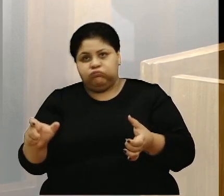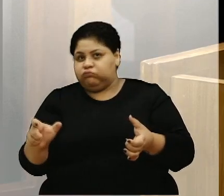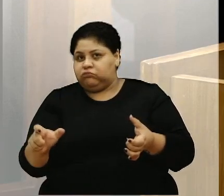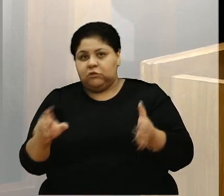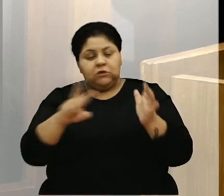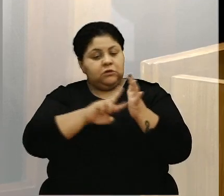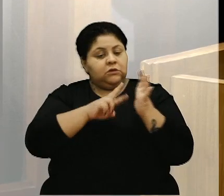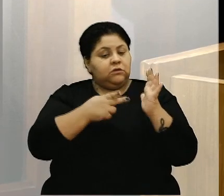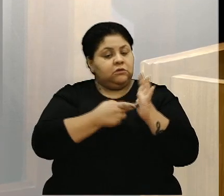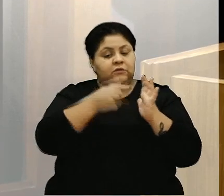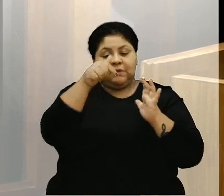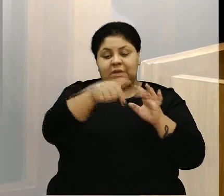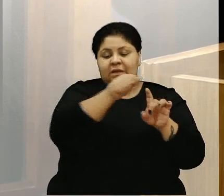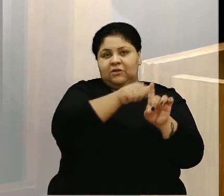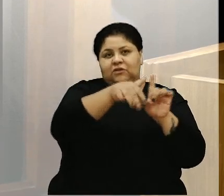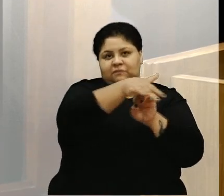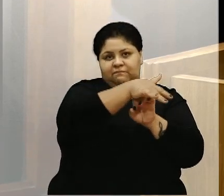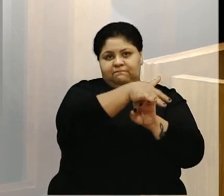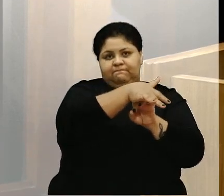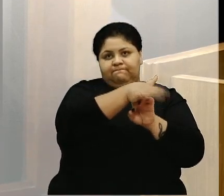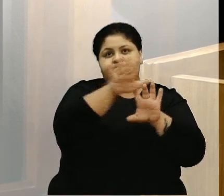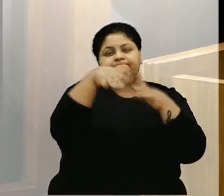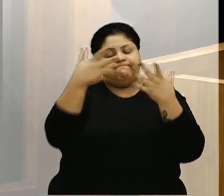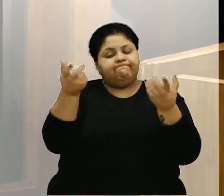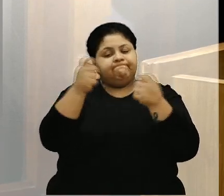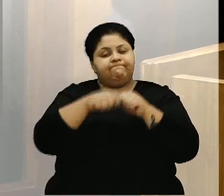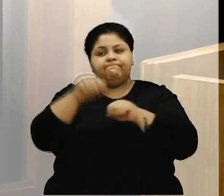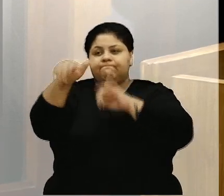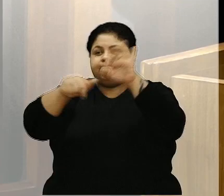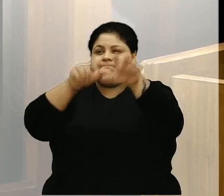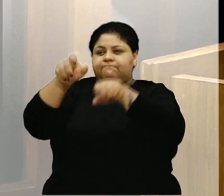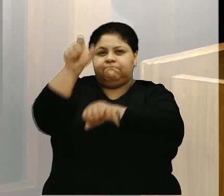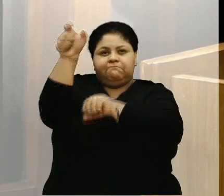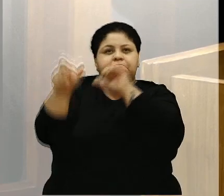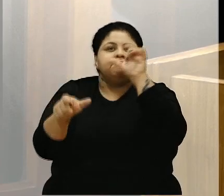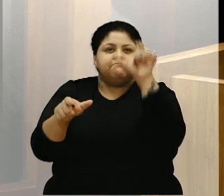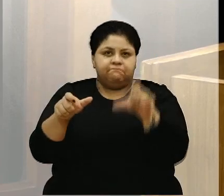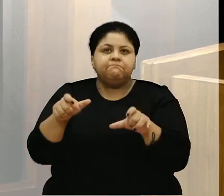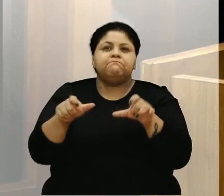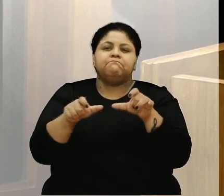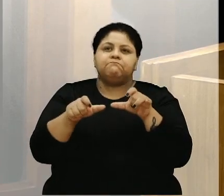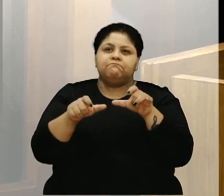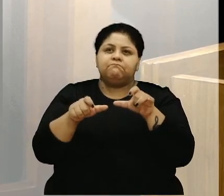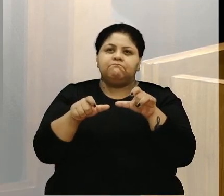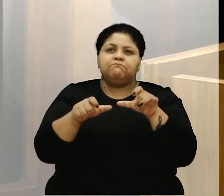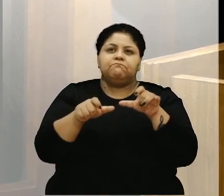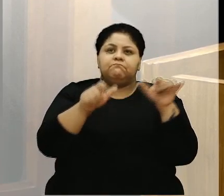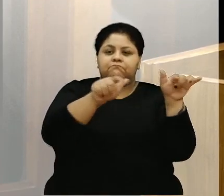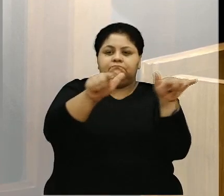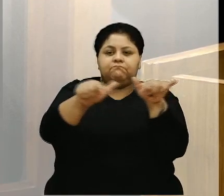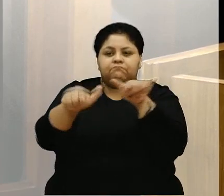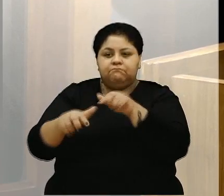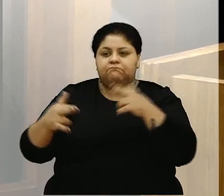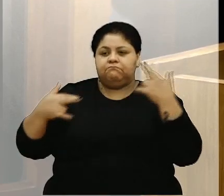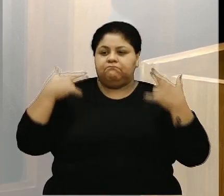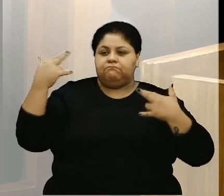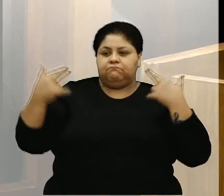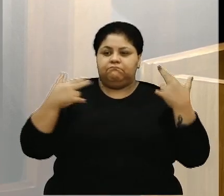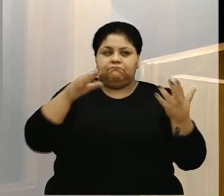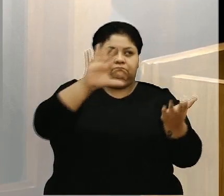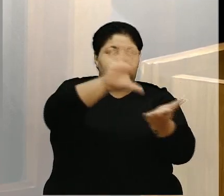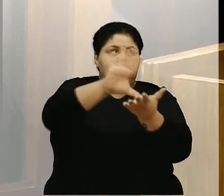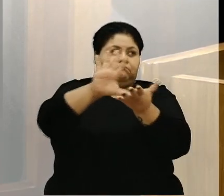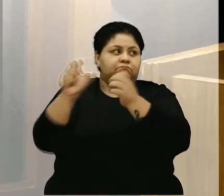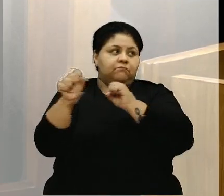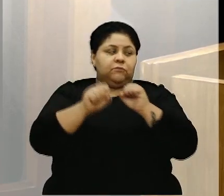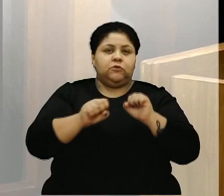à nossa sociedade. Então precisamos trazer, resgatar essas áreas, essas praças, para que nós possamos ocupar